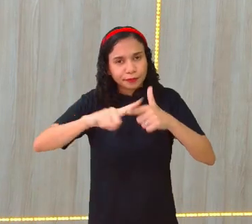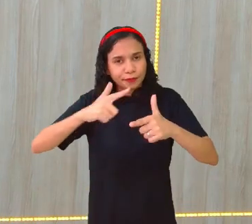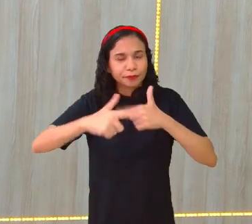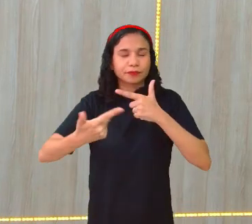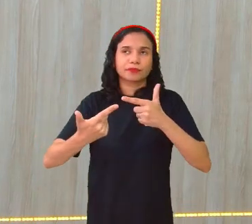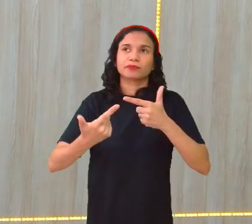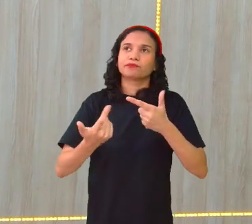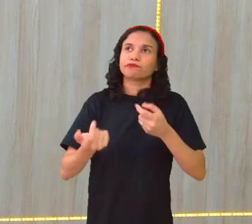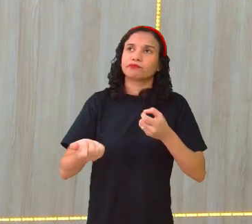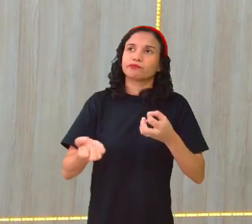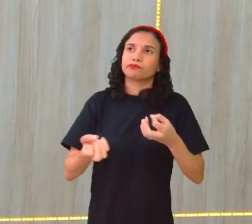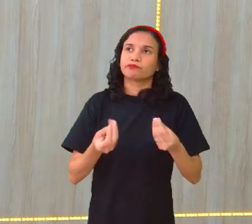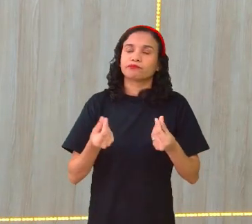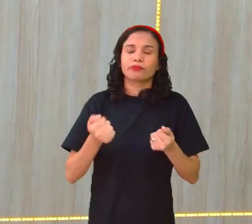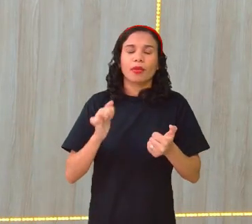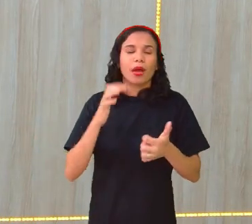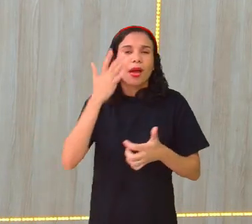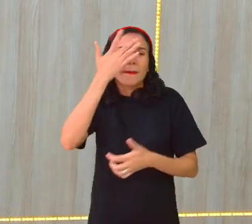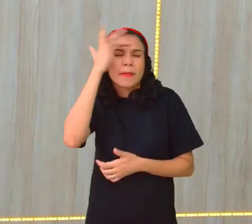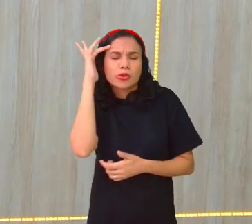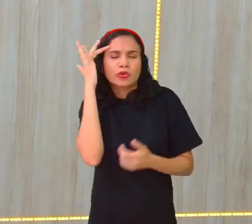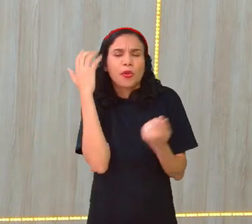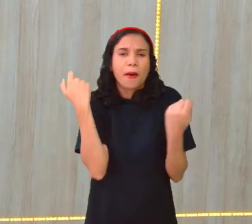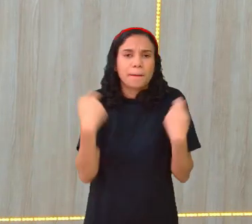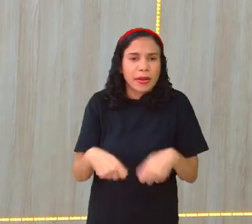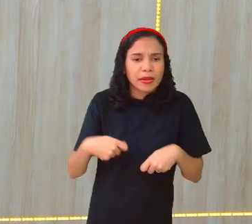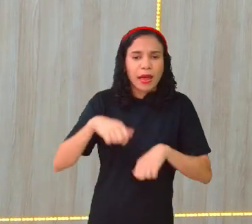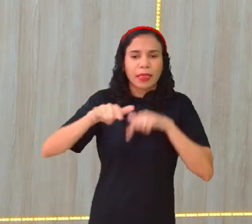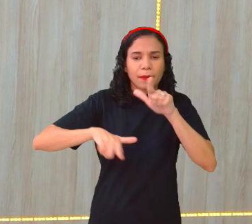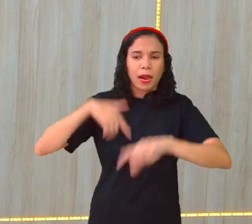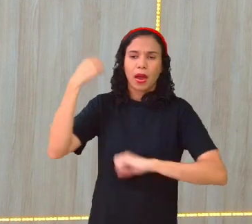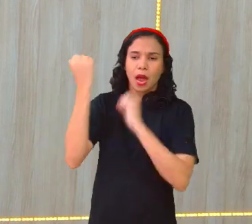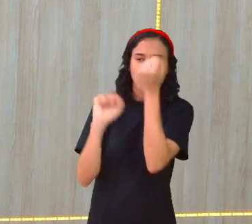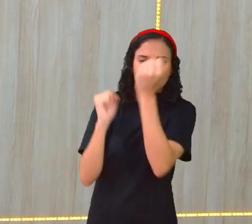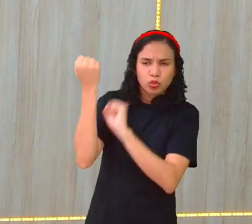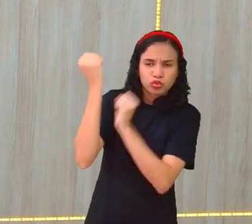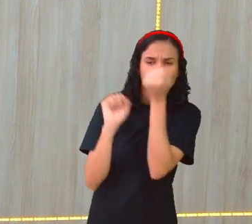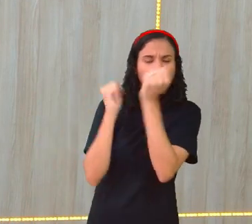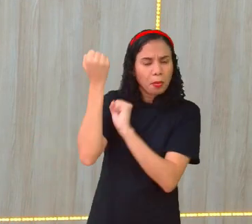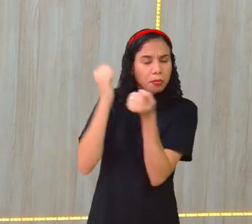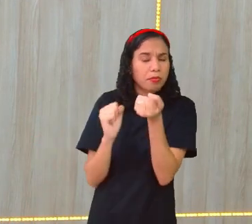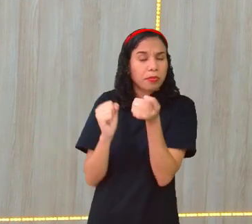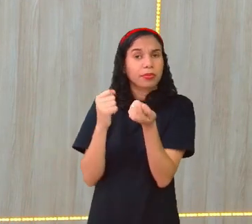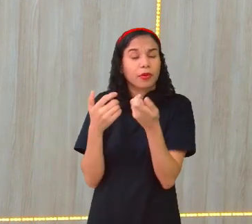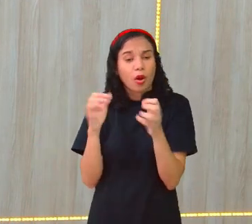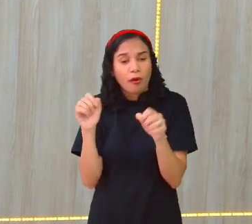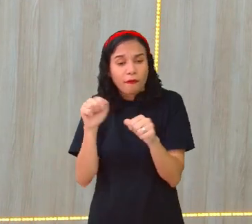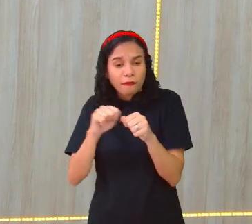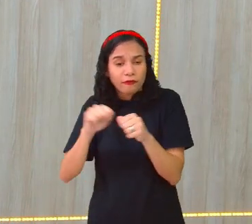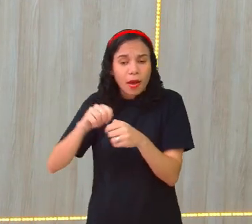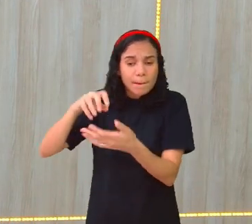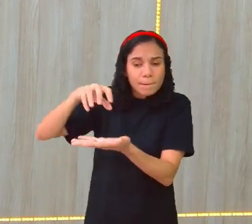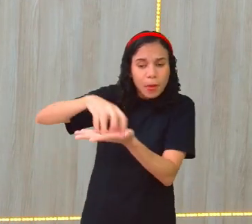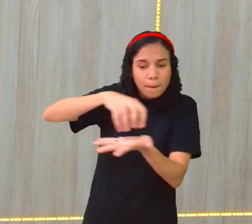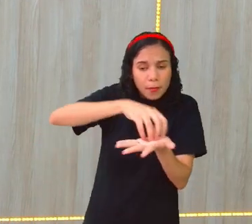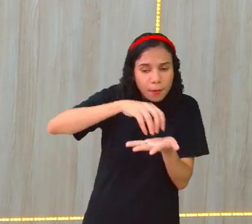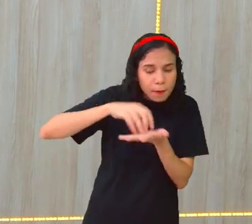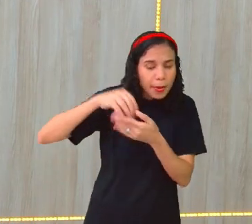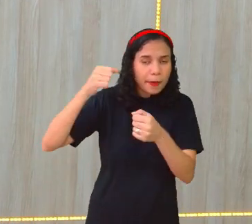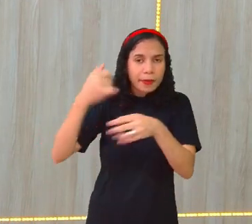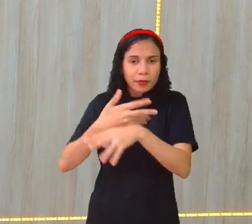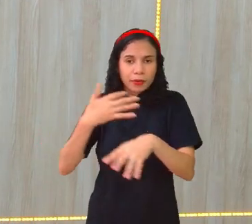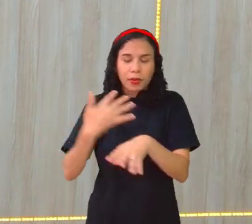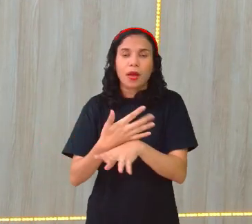assim de pessoas que precisavam trabalhar nas indústrias, mas aí várias pessoas vieram